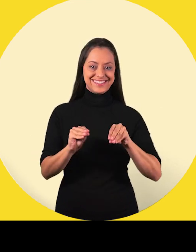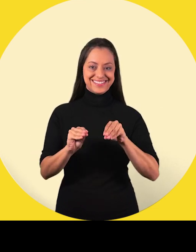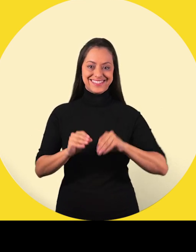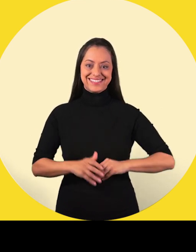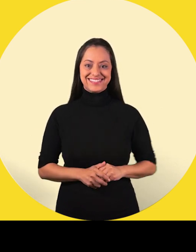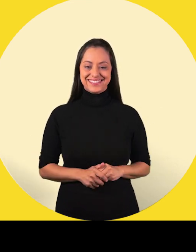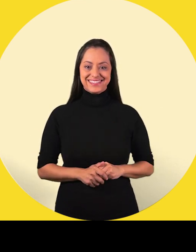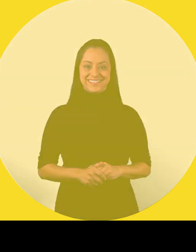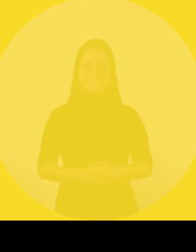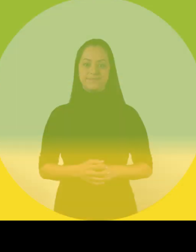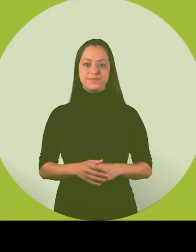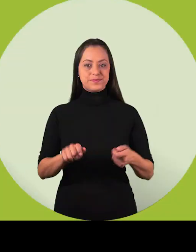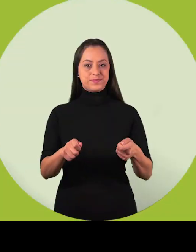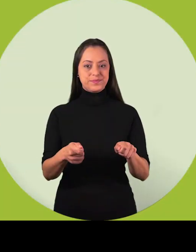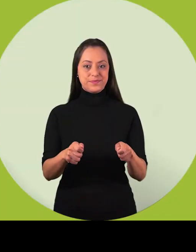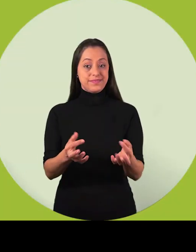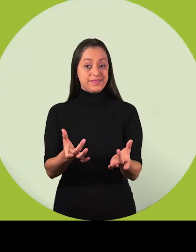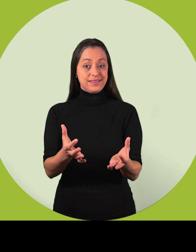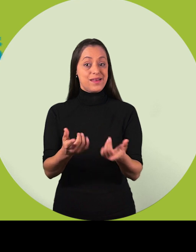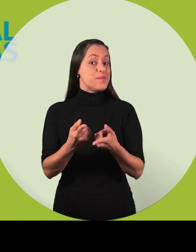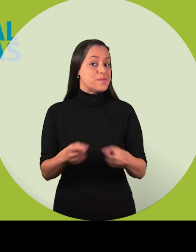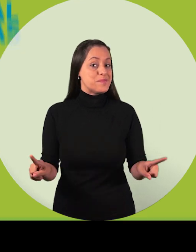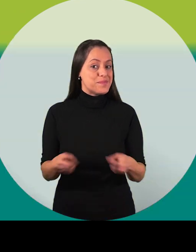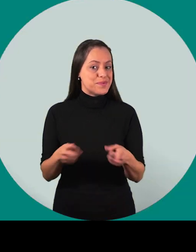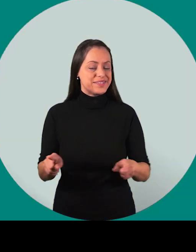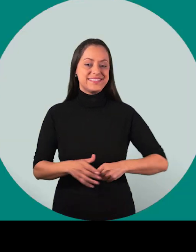Aplicação do material nas escolas, fogão musical.